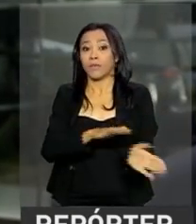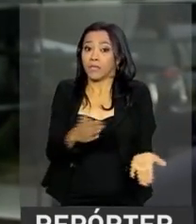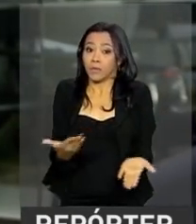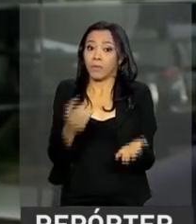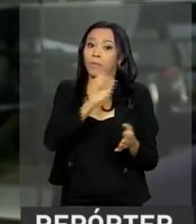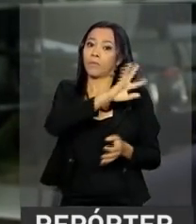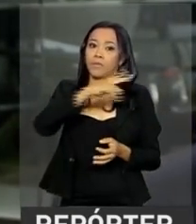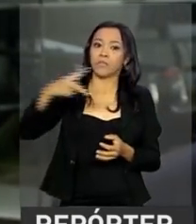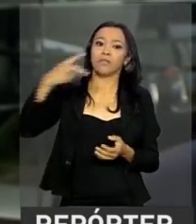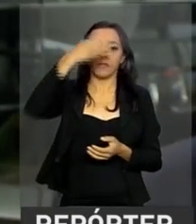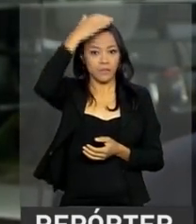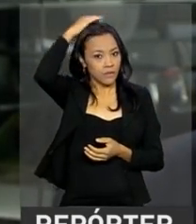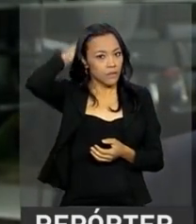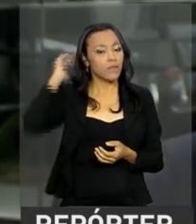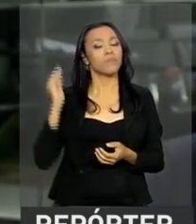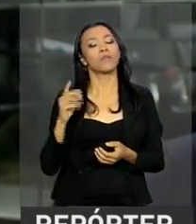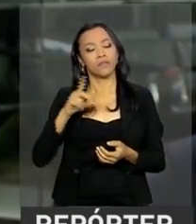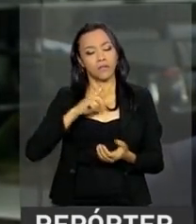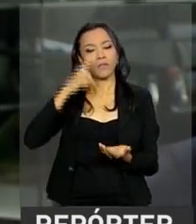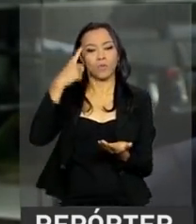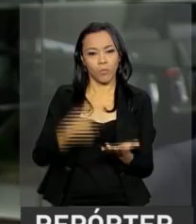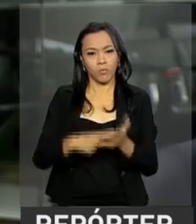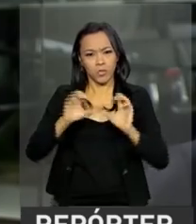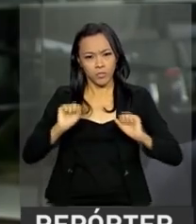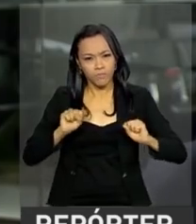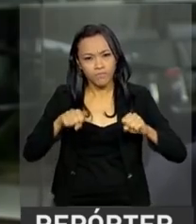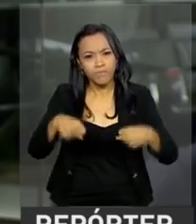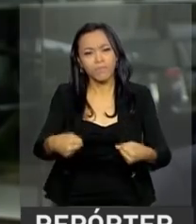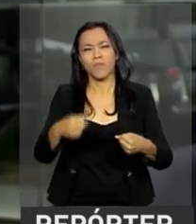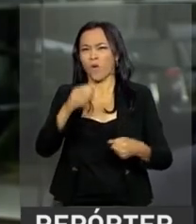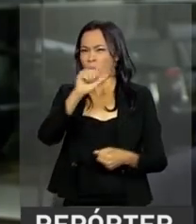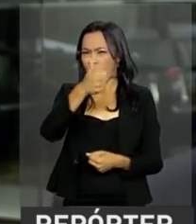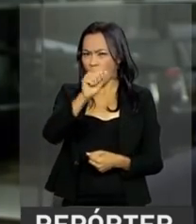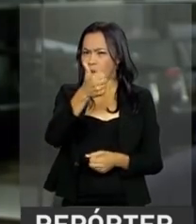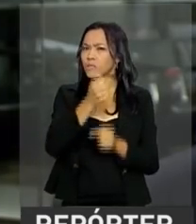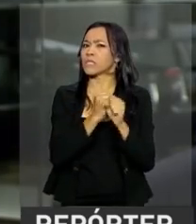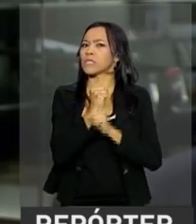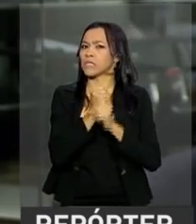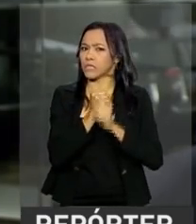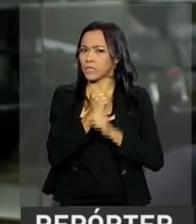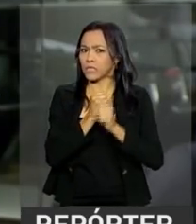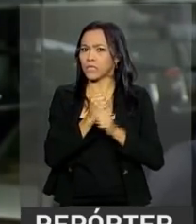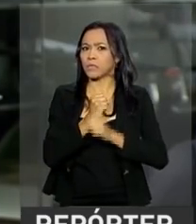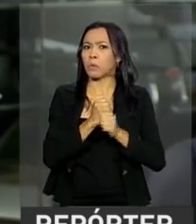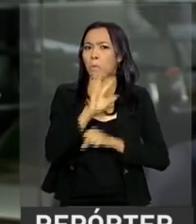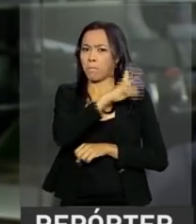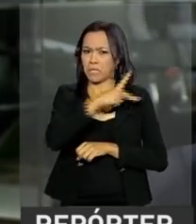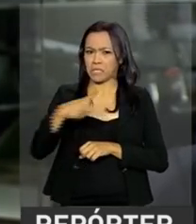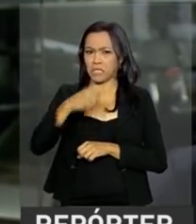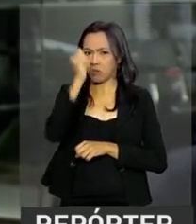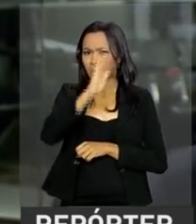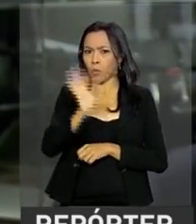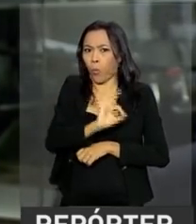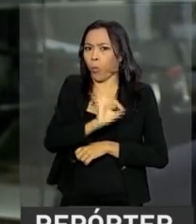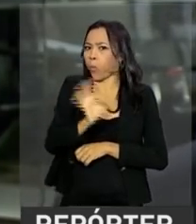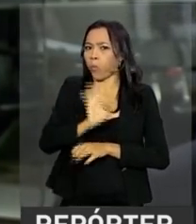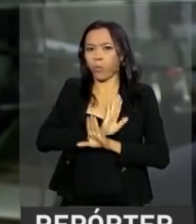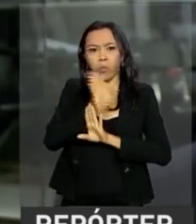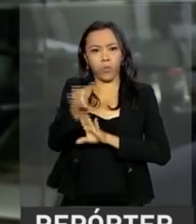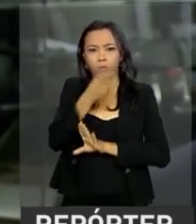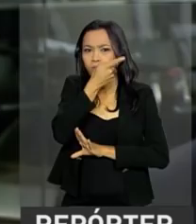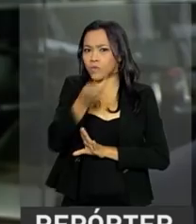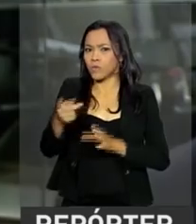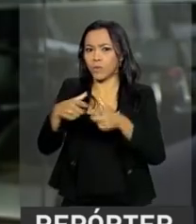está empenhado nisso, ele faz, depois de 11 anos, uma visita, é um dos primeiros países que